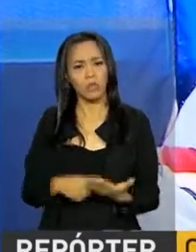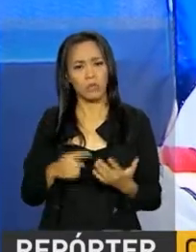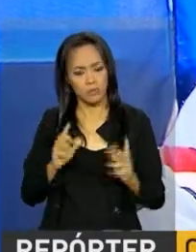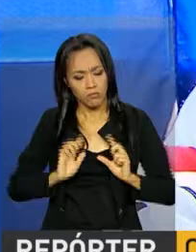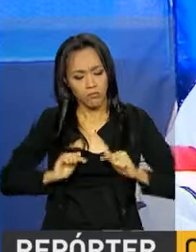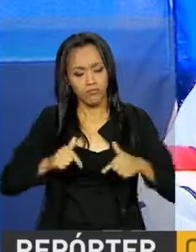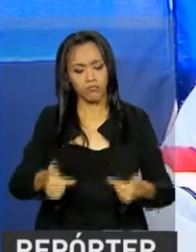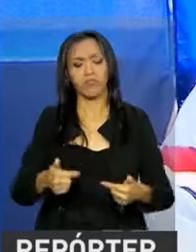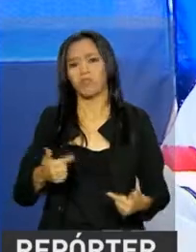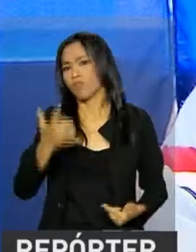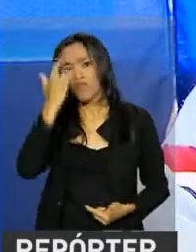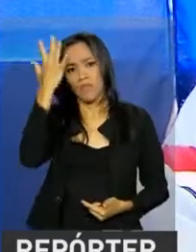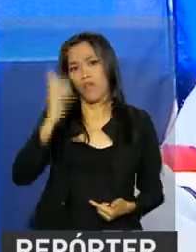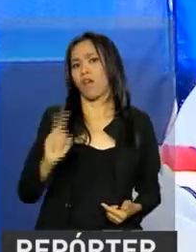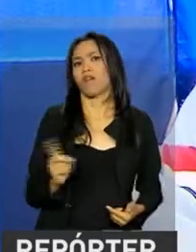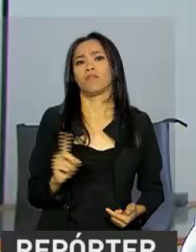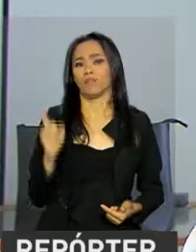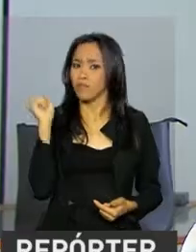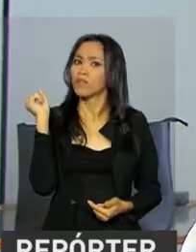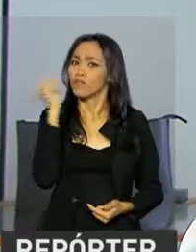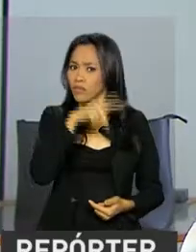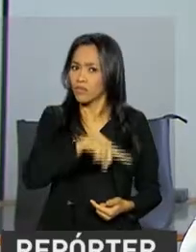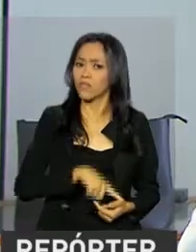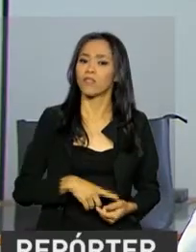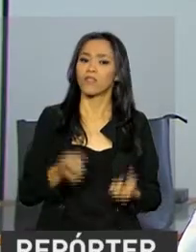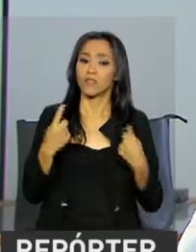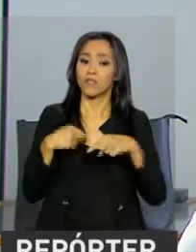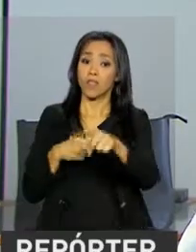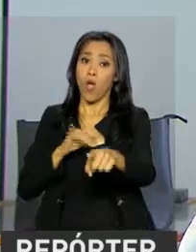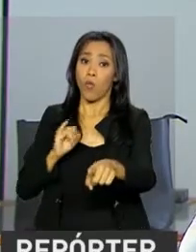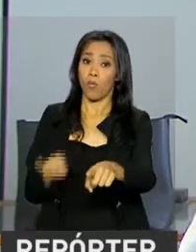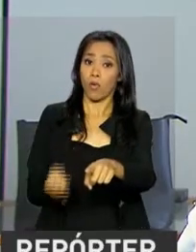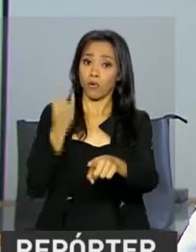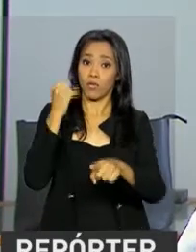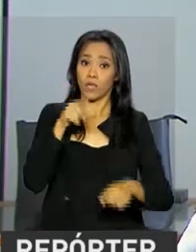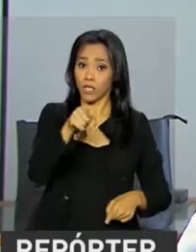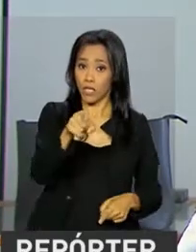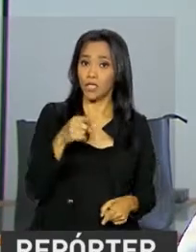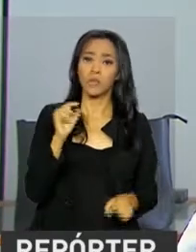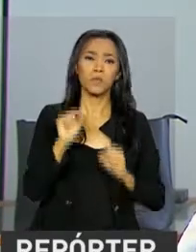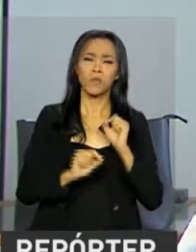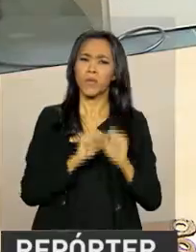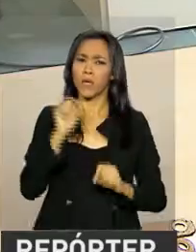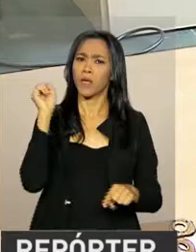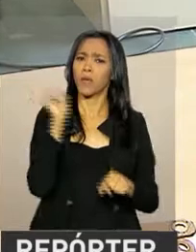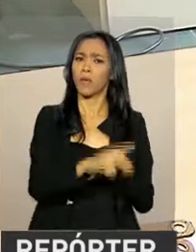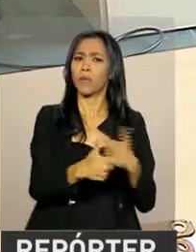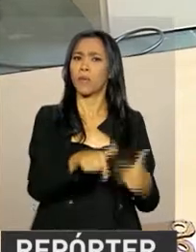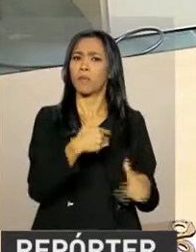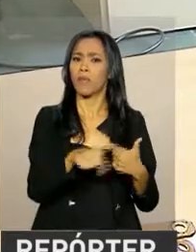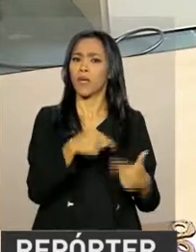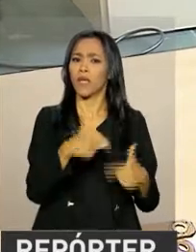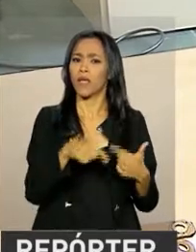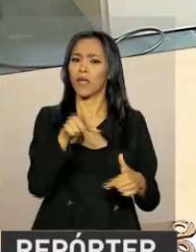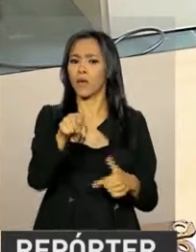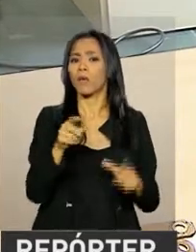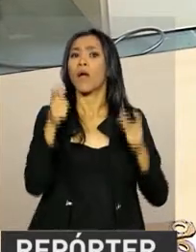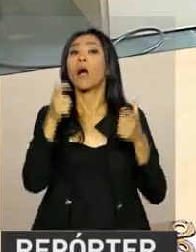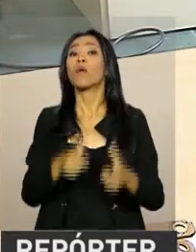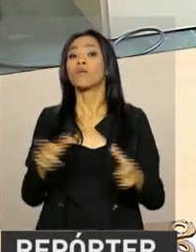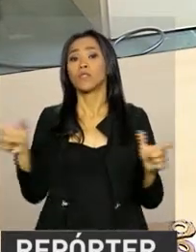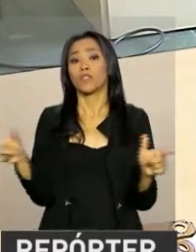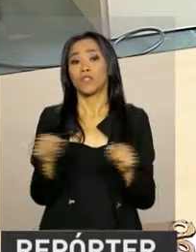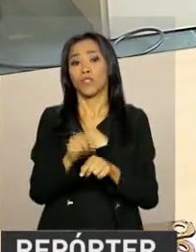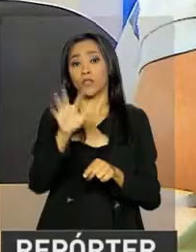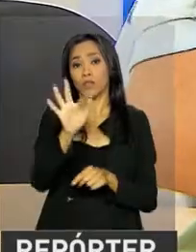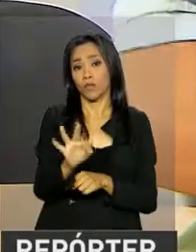as coisas não tá fácil é difícil a oportunidade que claudiano abraçou foi o emprego na fundação de amparo ao trabalhador do